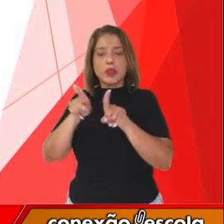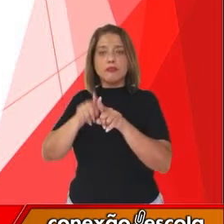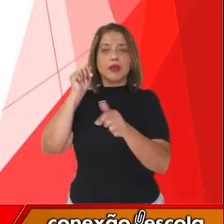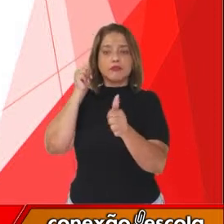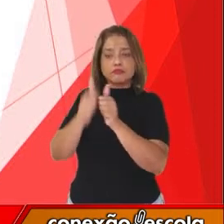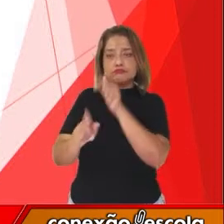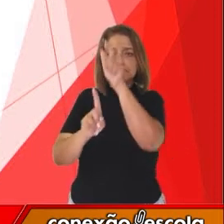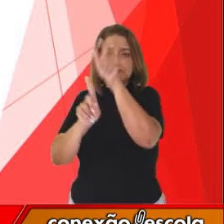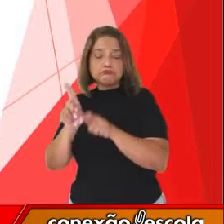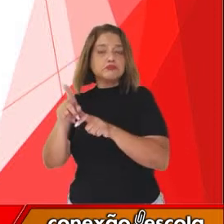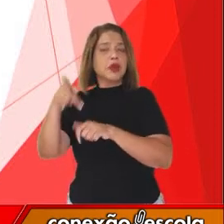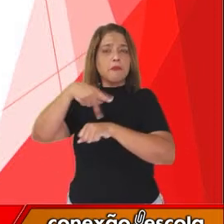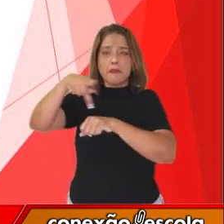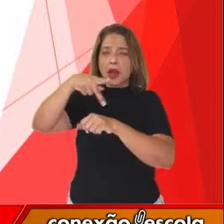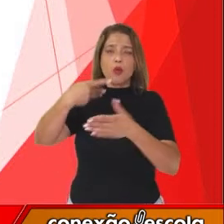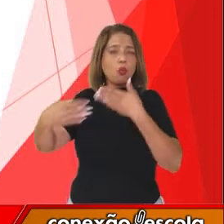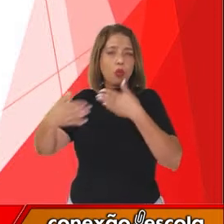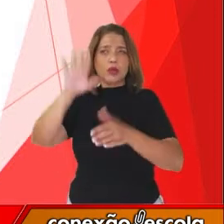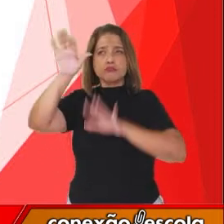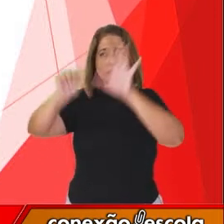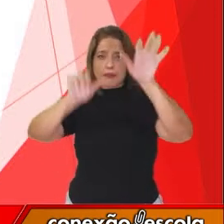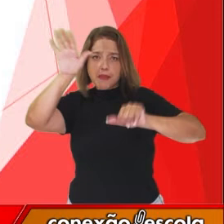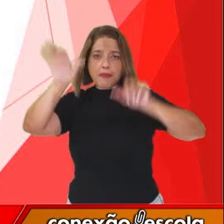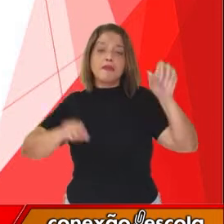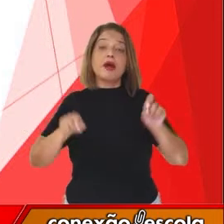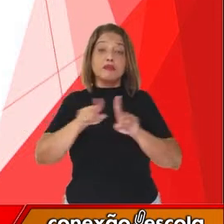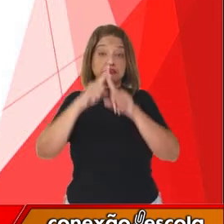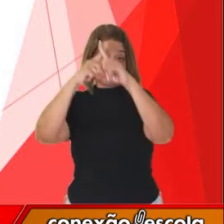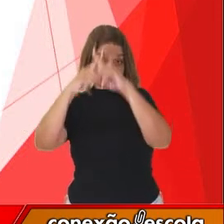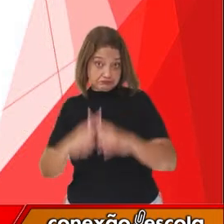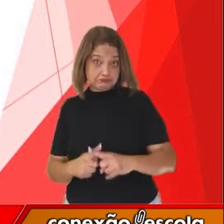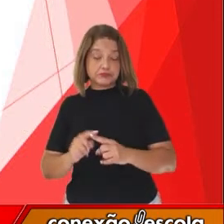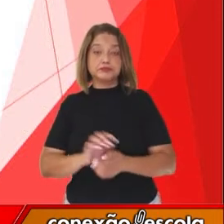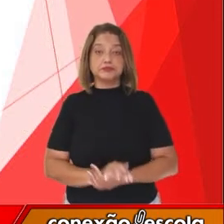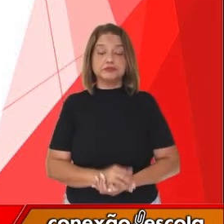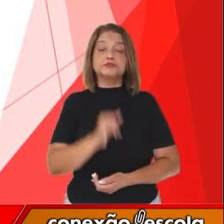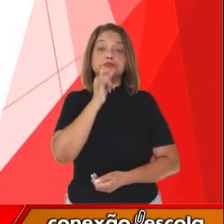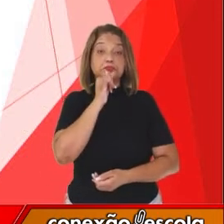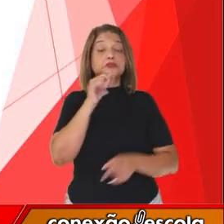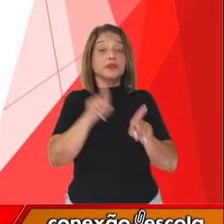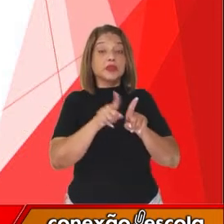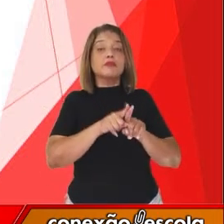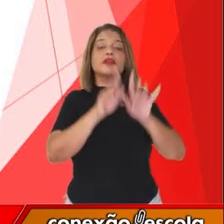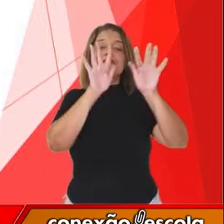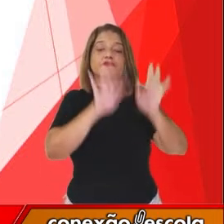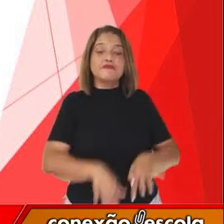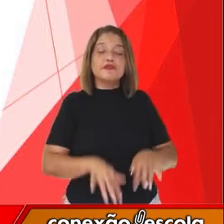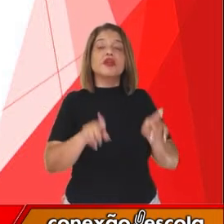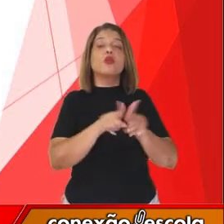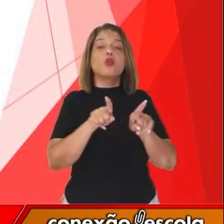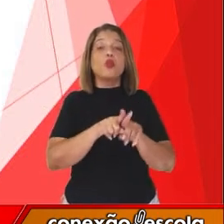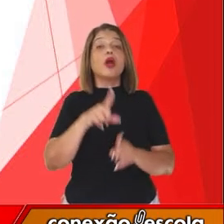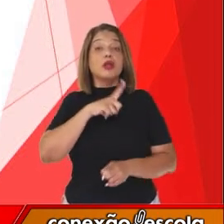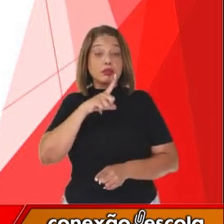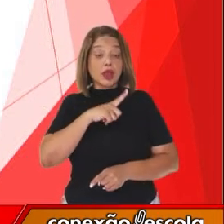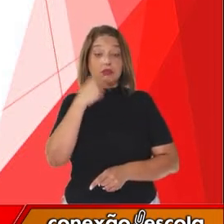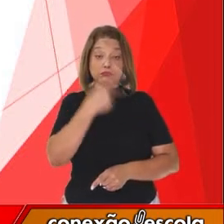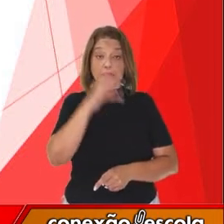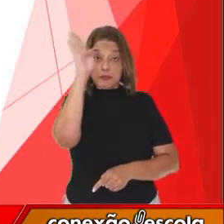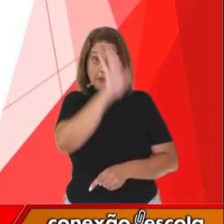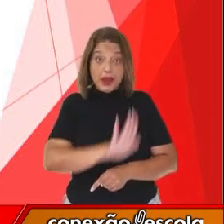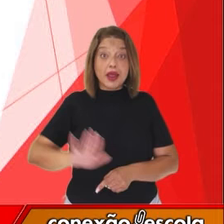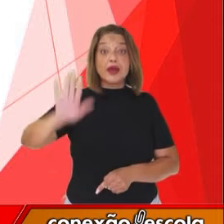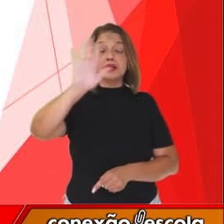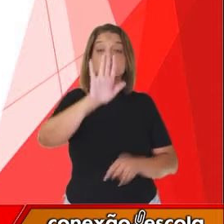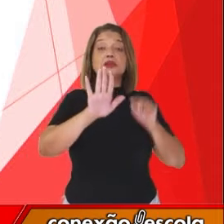país. E por fim, nós temos as confederações nacionais que são inscritas